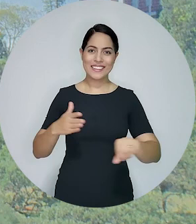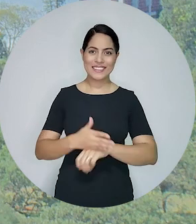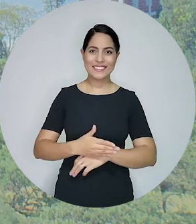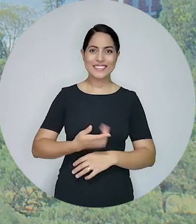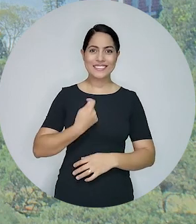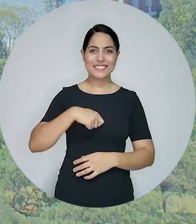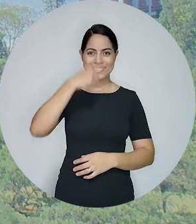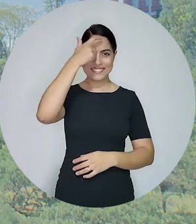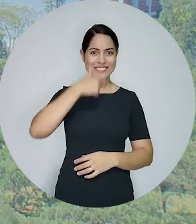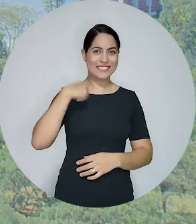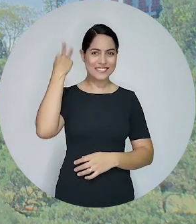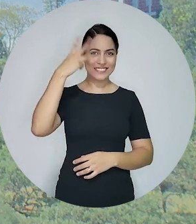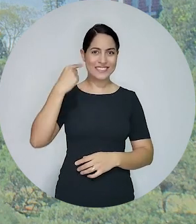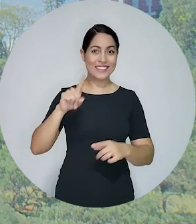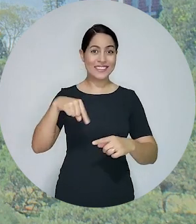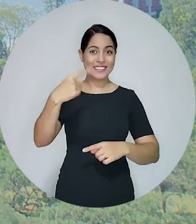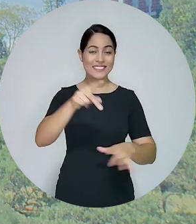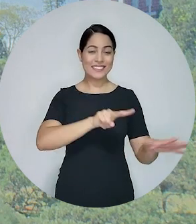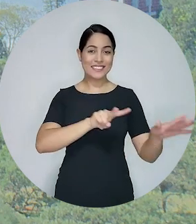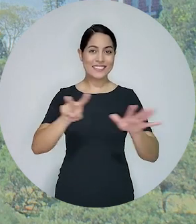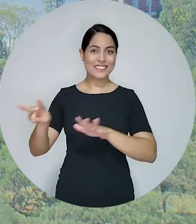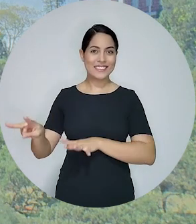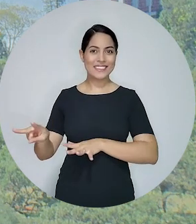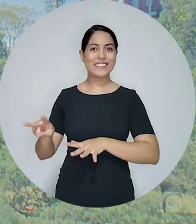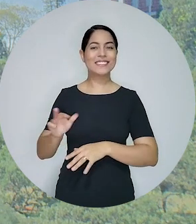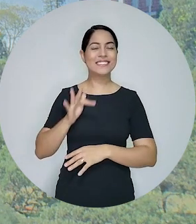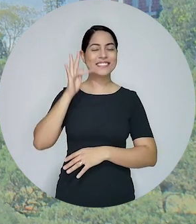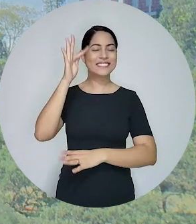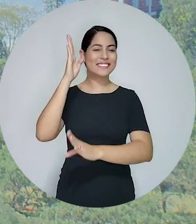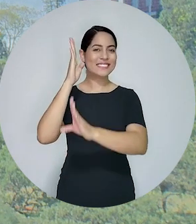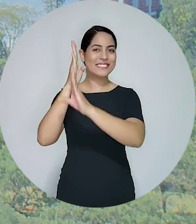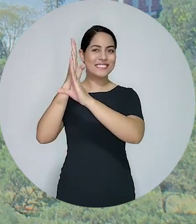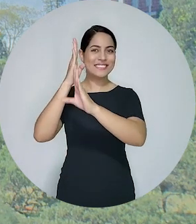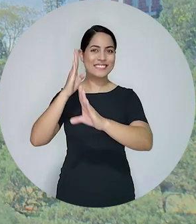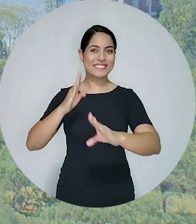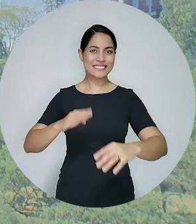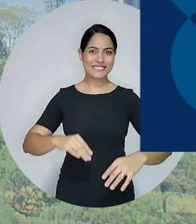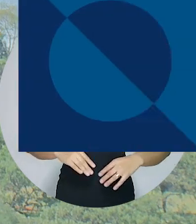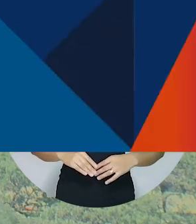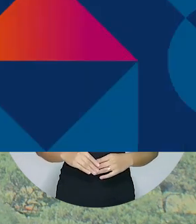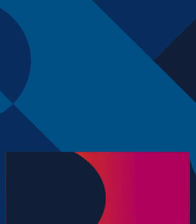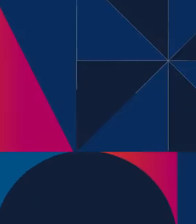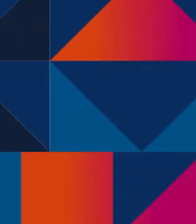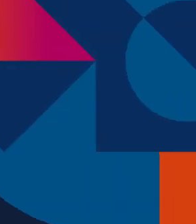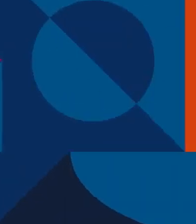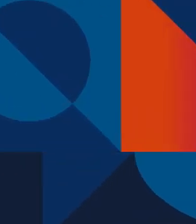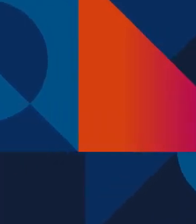Mariana Xavier e agradeço pela sua companhia. Te espero na outra semana. Até lá!